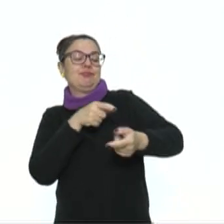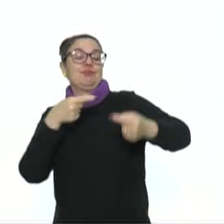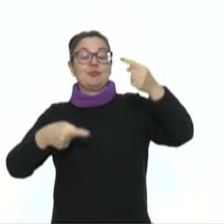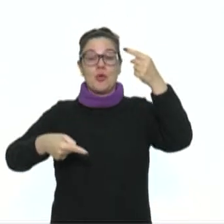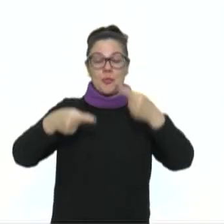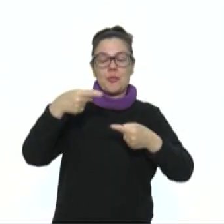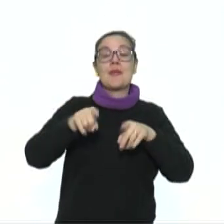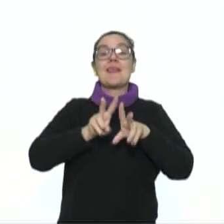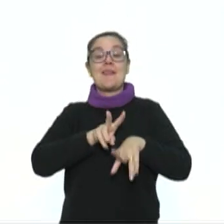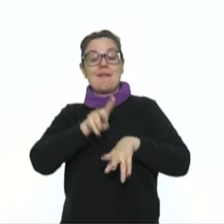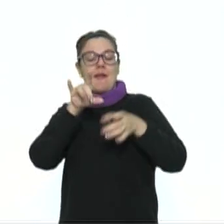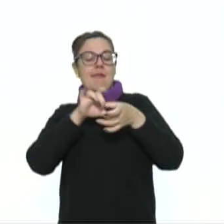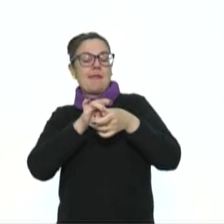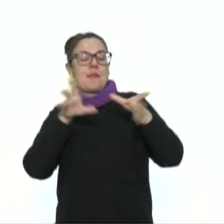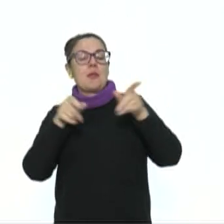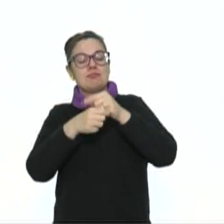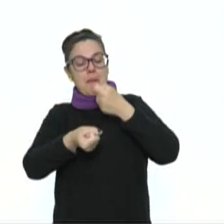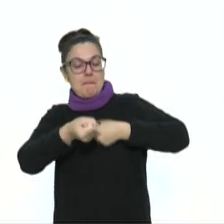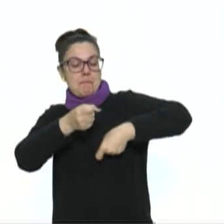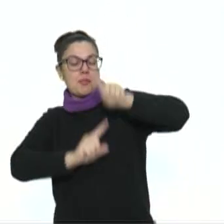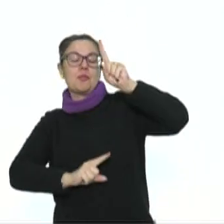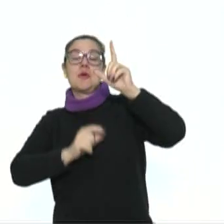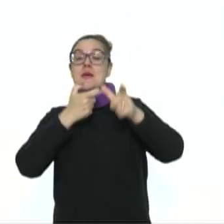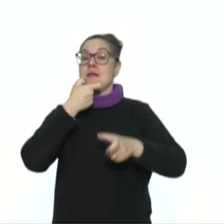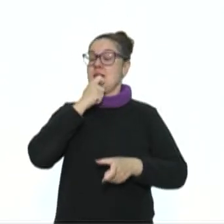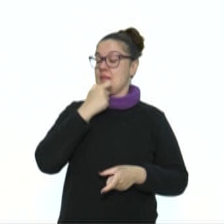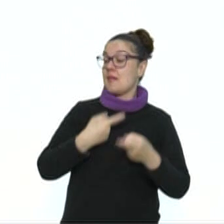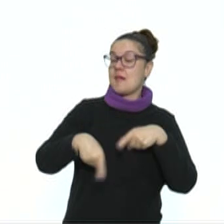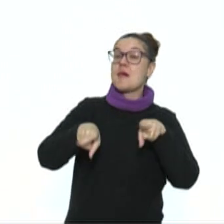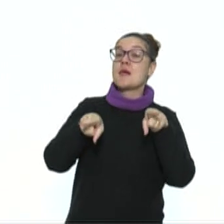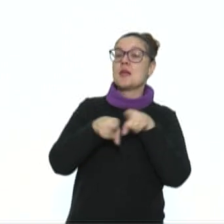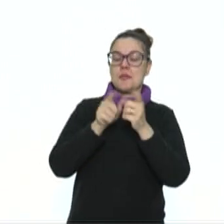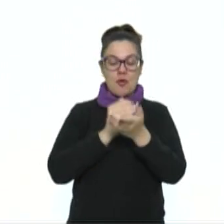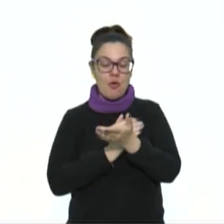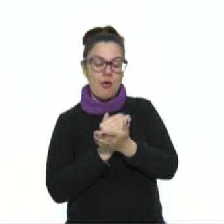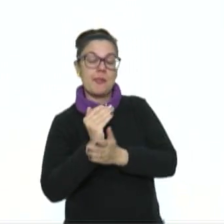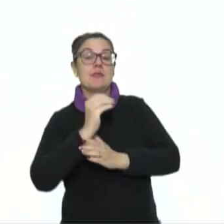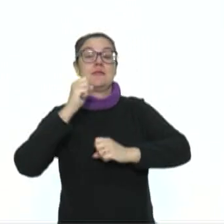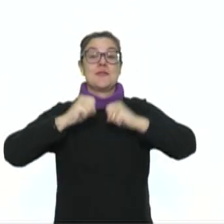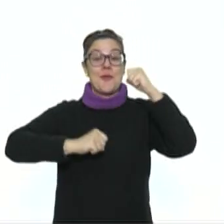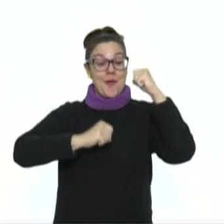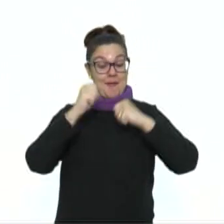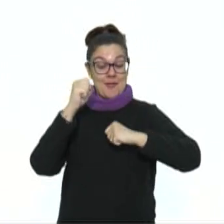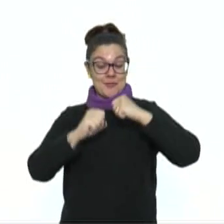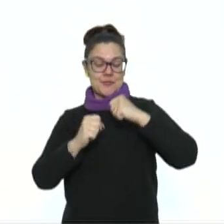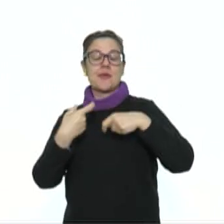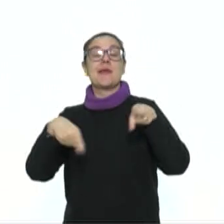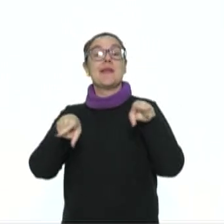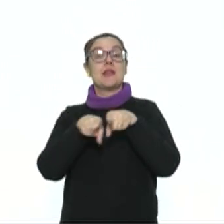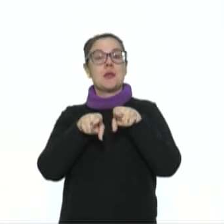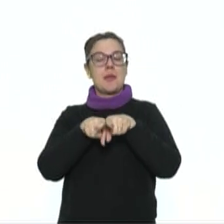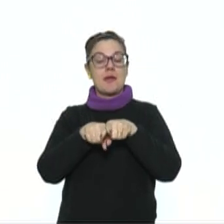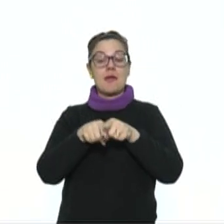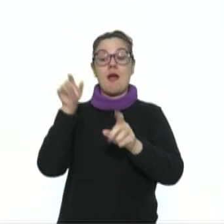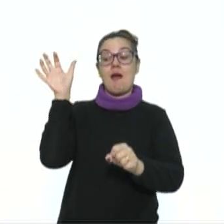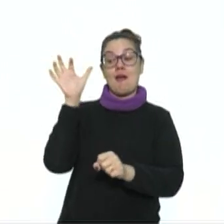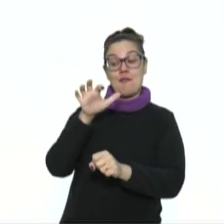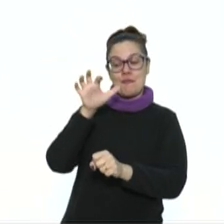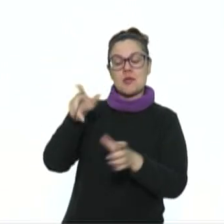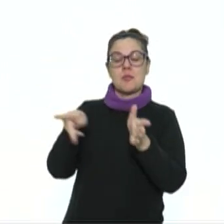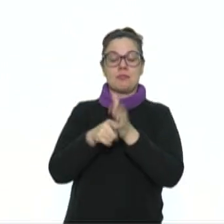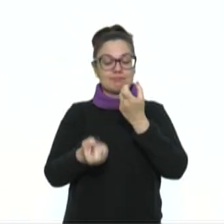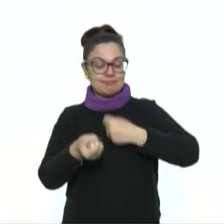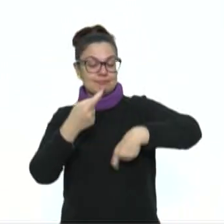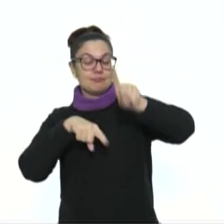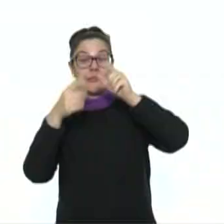as revoluções inglesas e o processo de industrialização. E também a influência da Revolução, sobre a Revolução